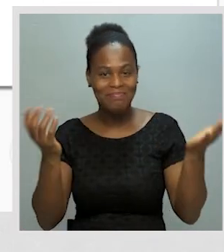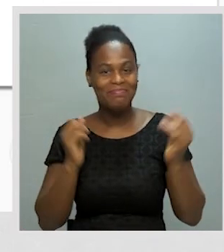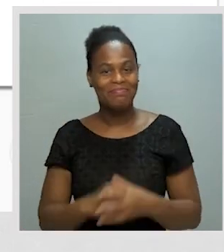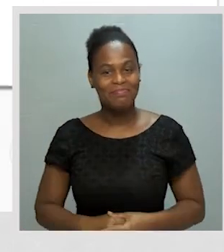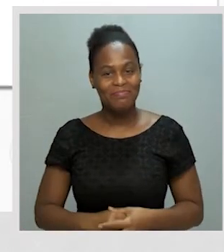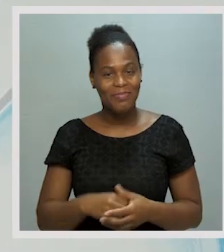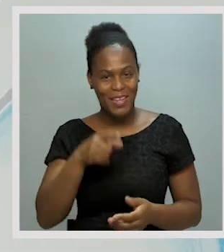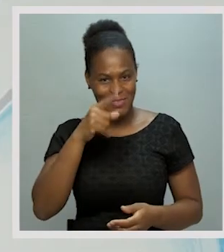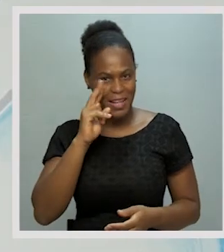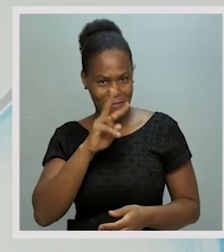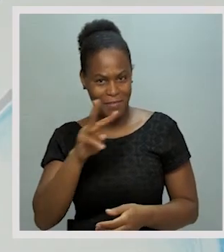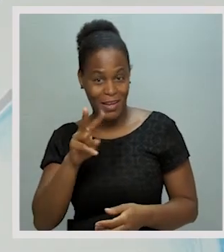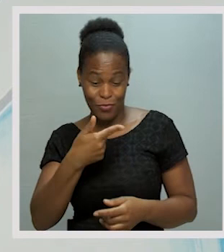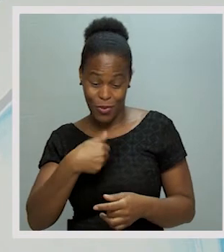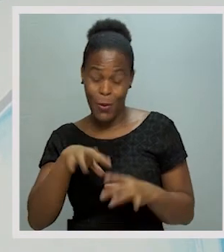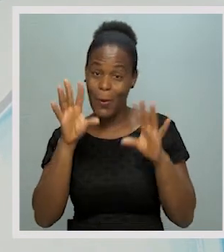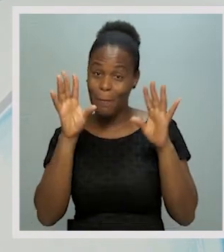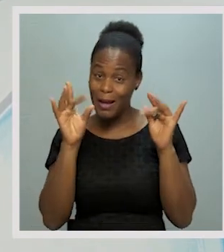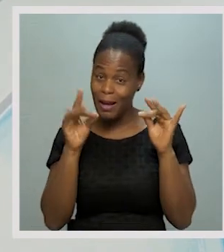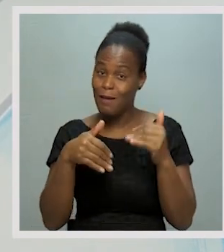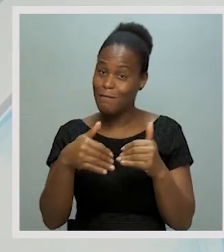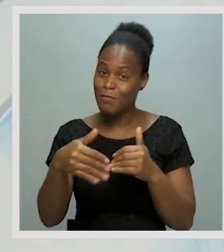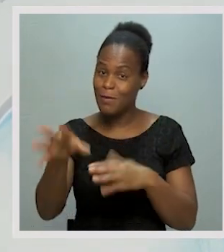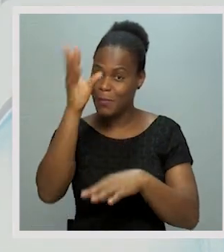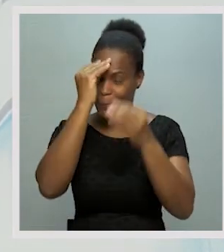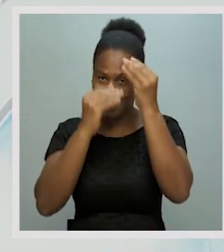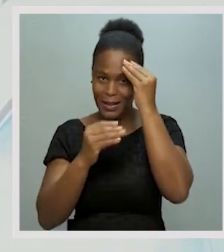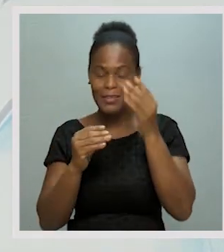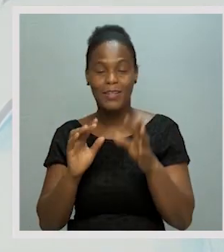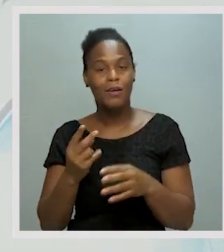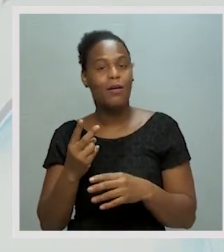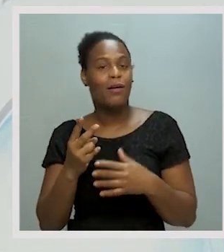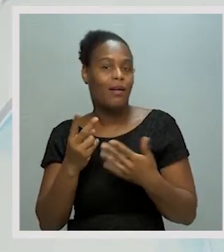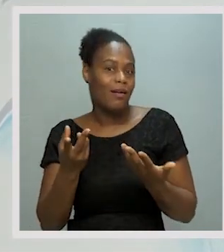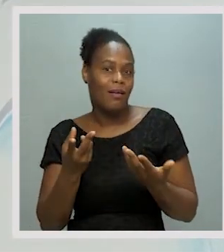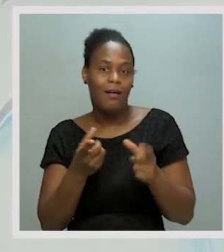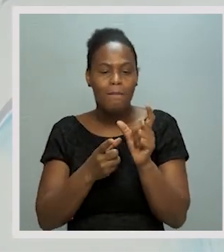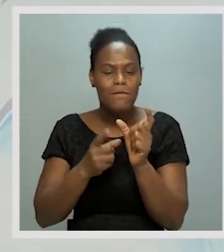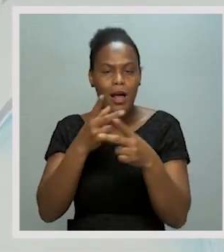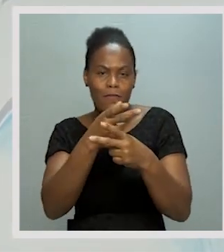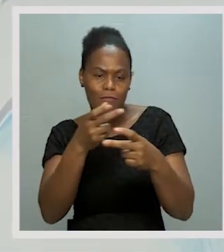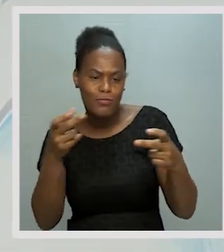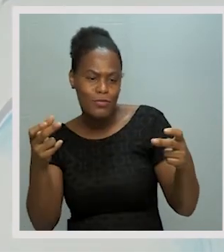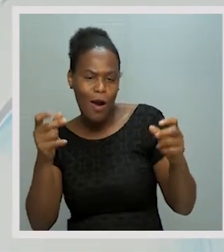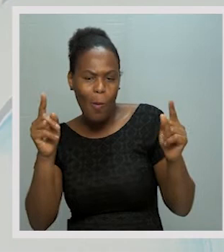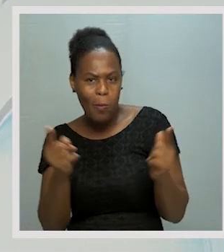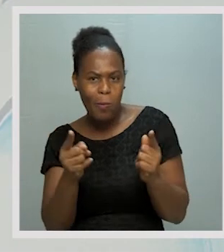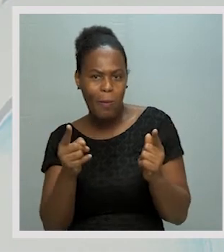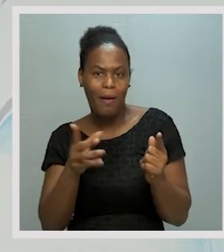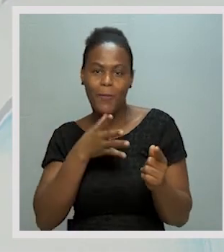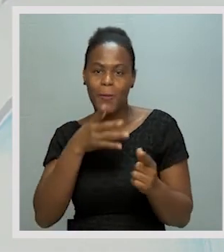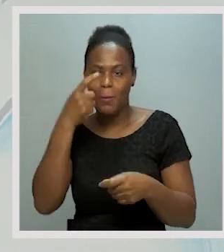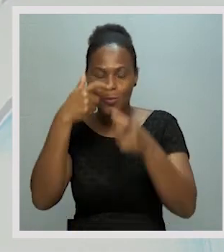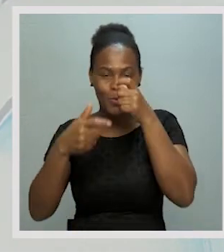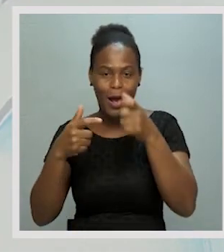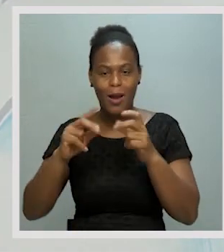é? Vocês estão a ver, estamos a brincar, vamos aprendendo provérbios ditos populares, não é? Que